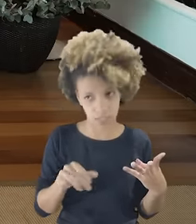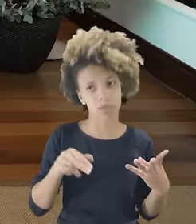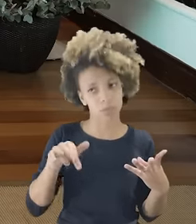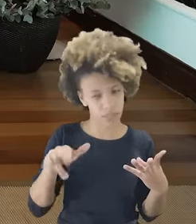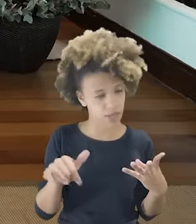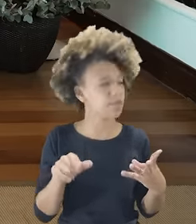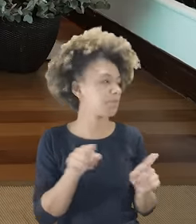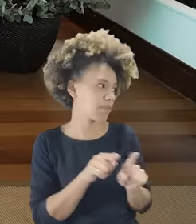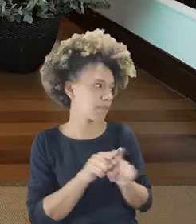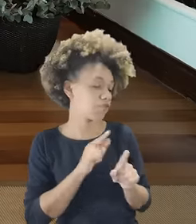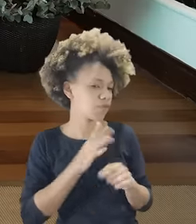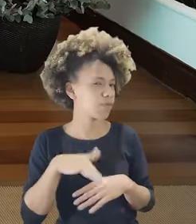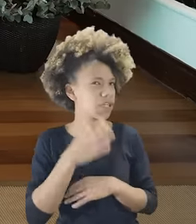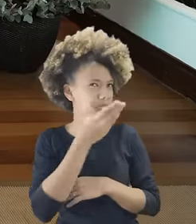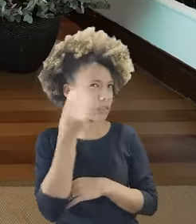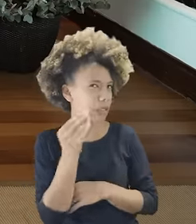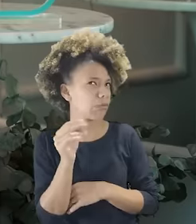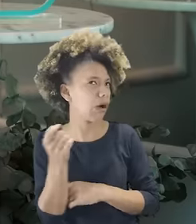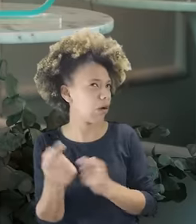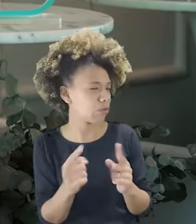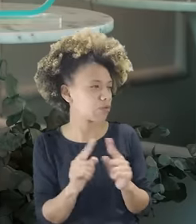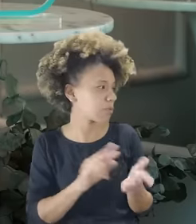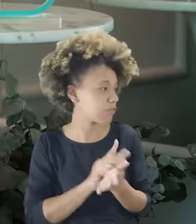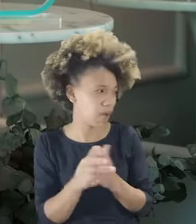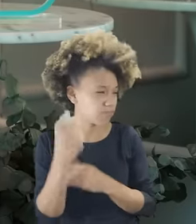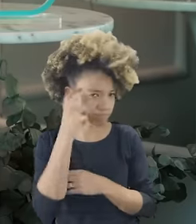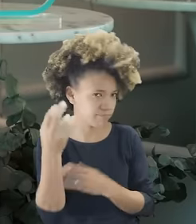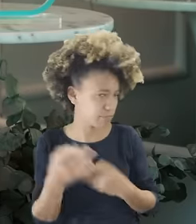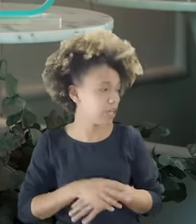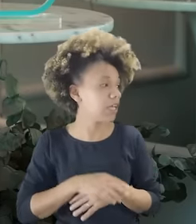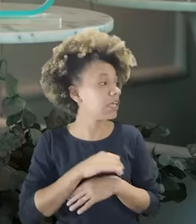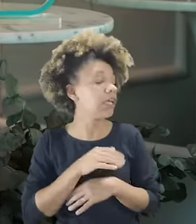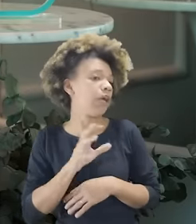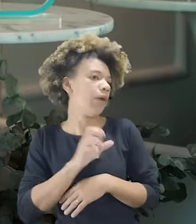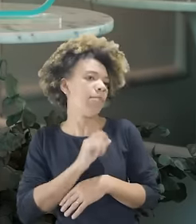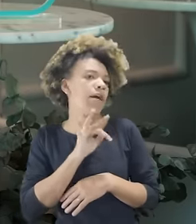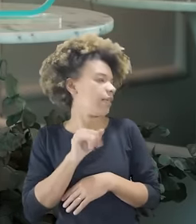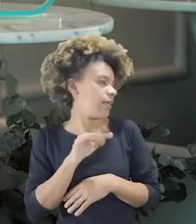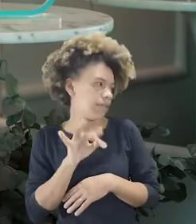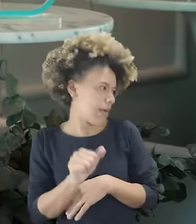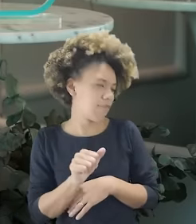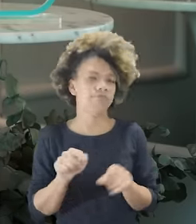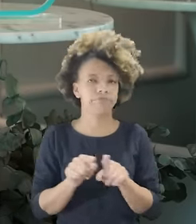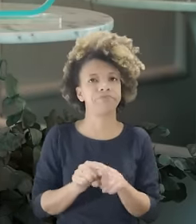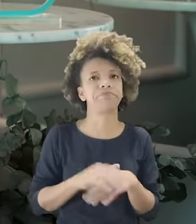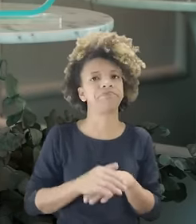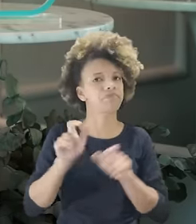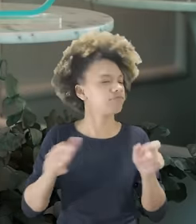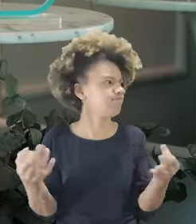Miranda tinha uma galera que eu devo estar crescendo alguém mas genial e eu amo e tal tá tá enfim